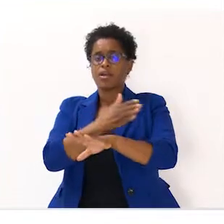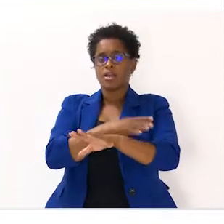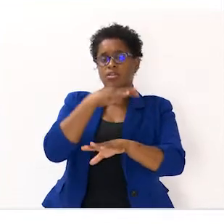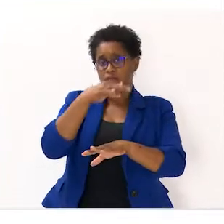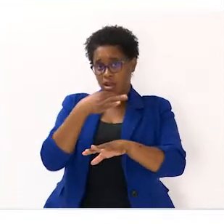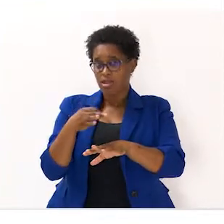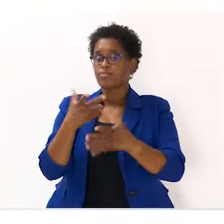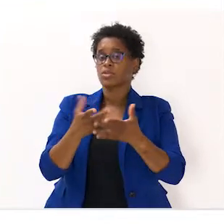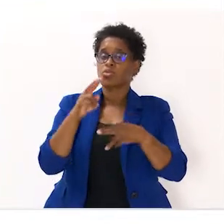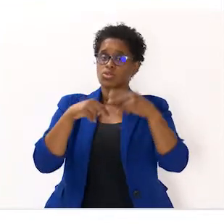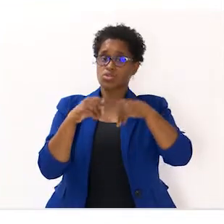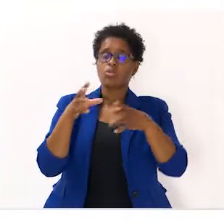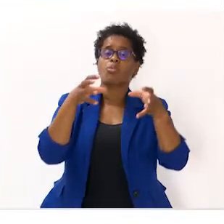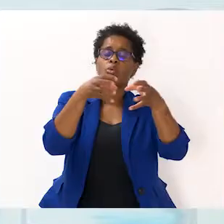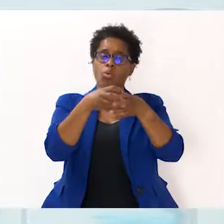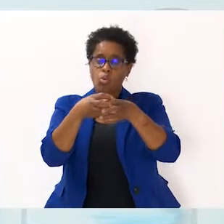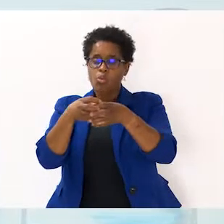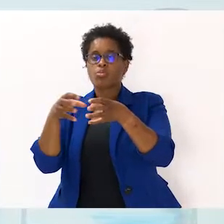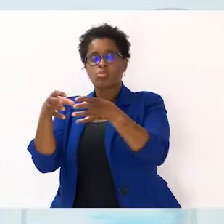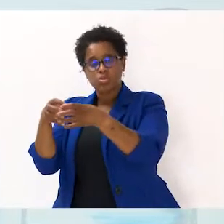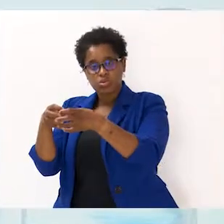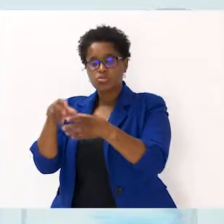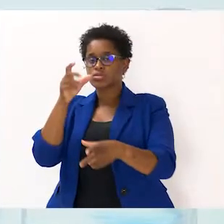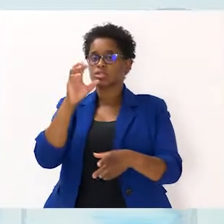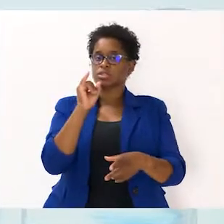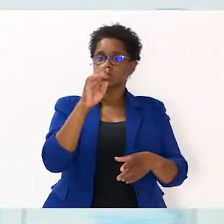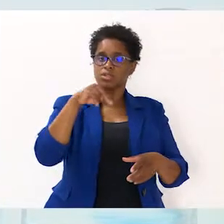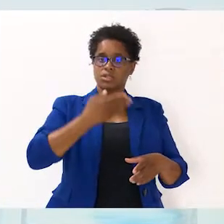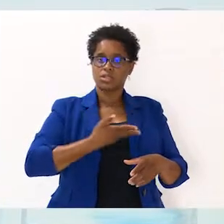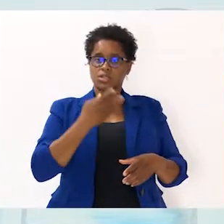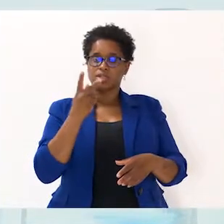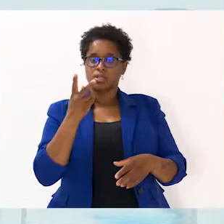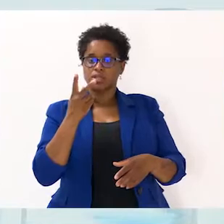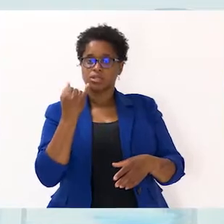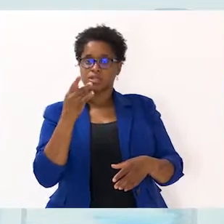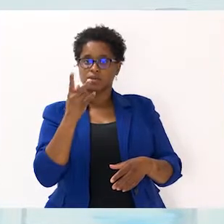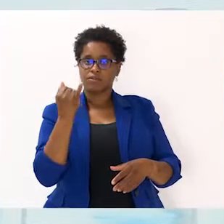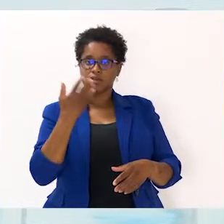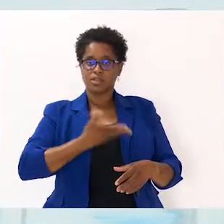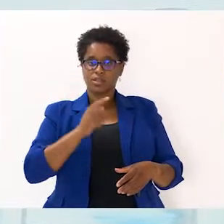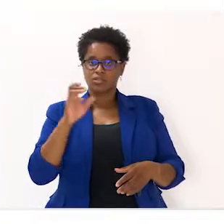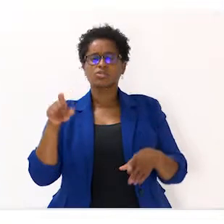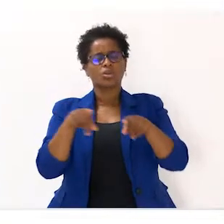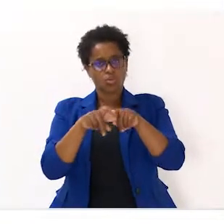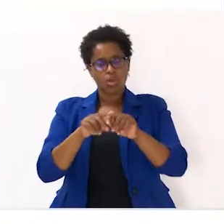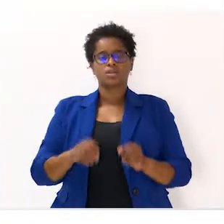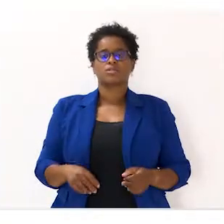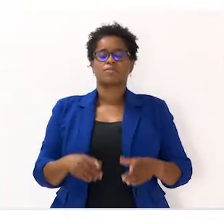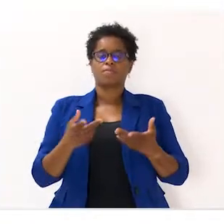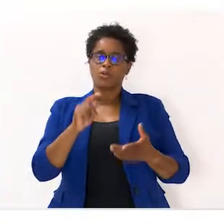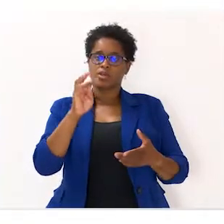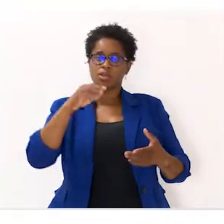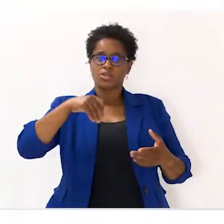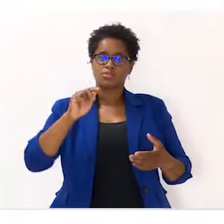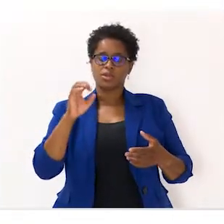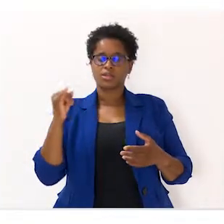anteriormente, são constituídos por grupo de indivíduos da mesma espécie. Ok? Então, espécie,